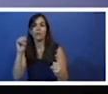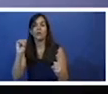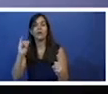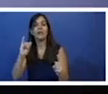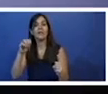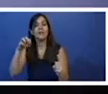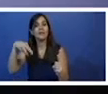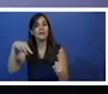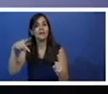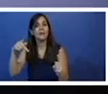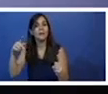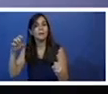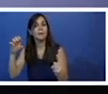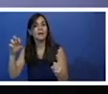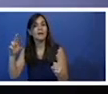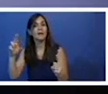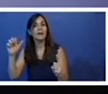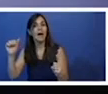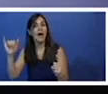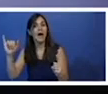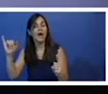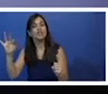uma ordem para levantar uma âncora.